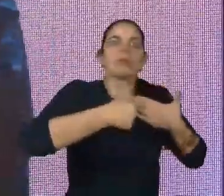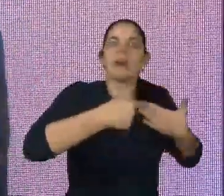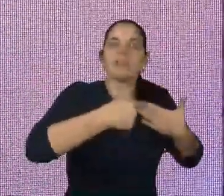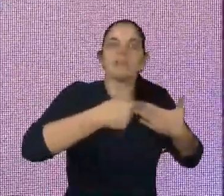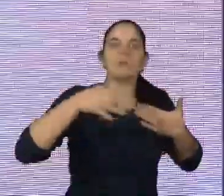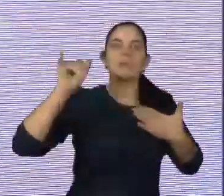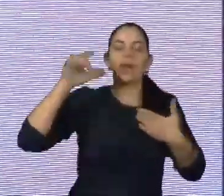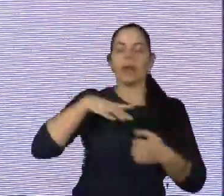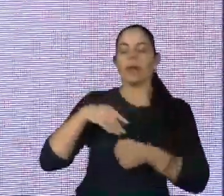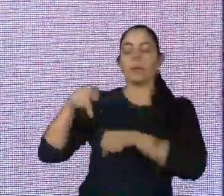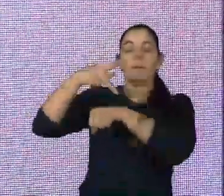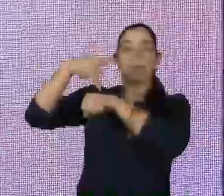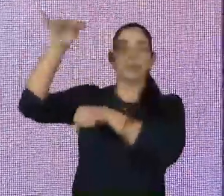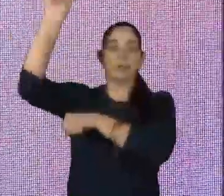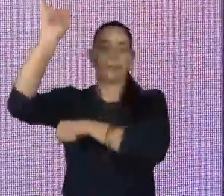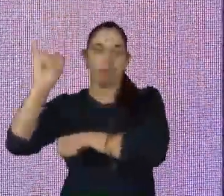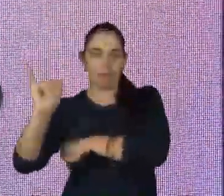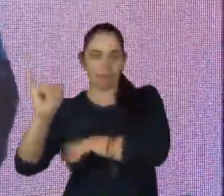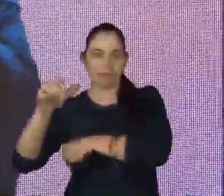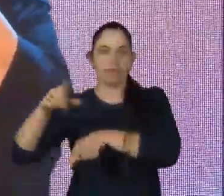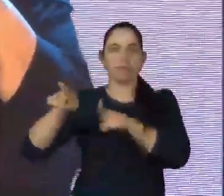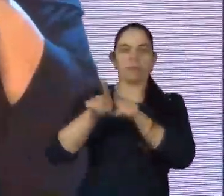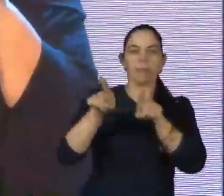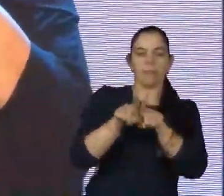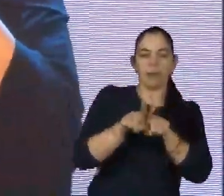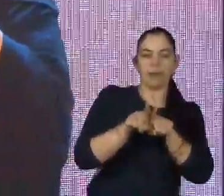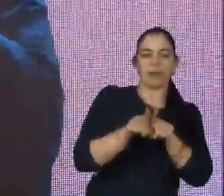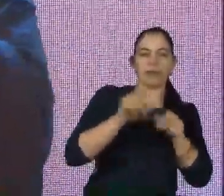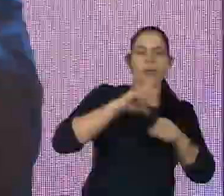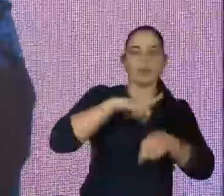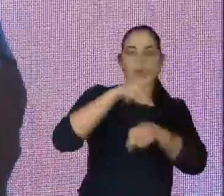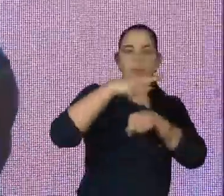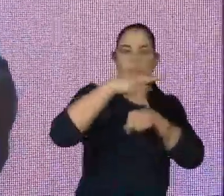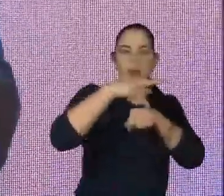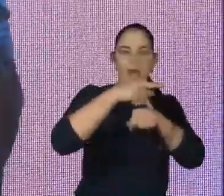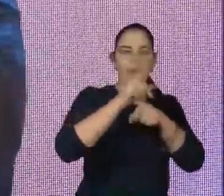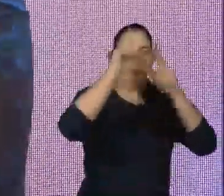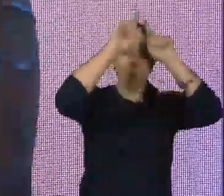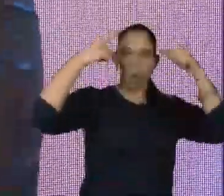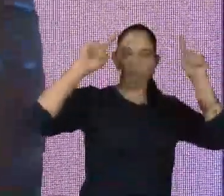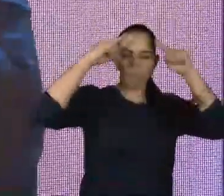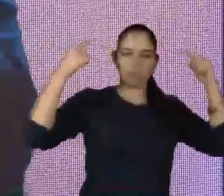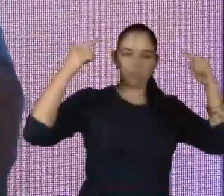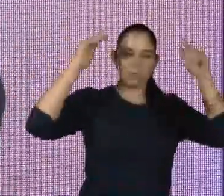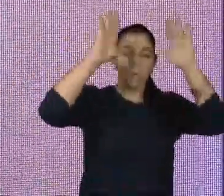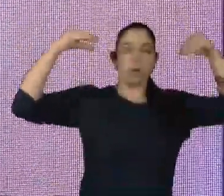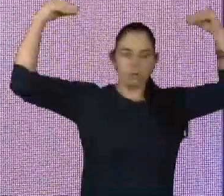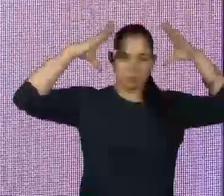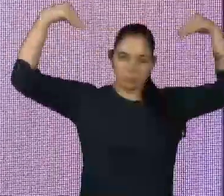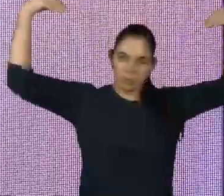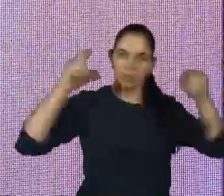Itália e a Holanda. Que a pessoa estava comprando passagem para a Itália e, no meio do caminho, o piloto disse: sinto muito, a gente vai ter que